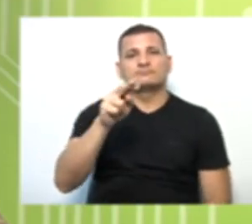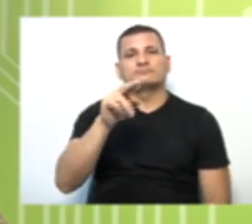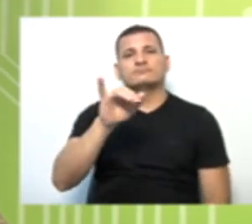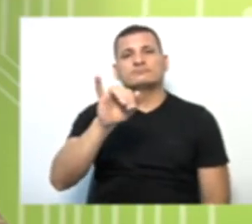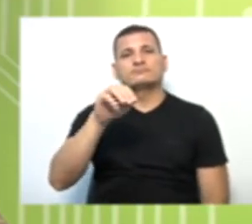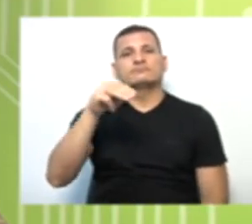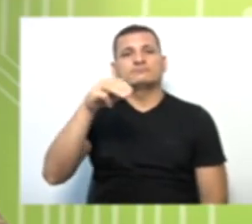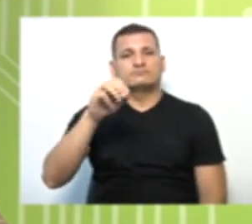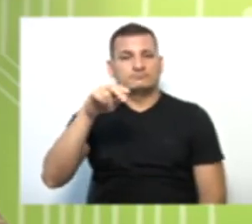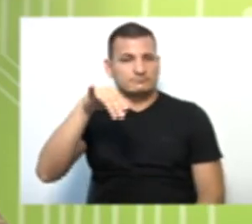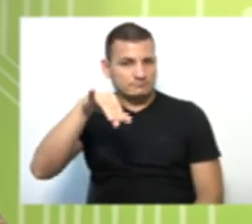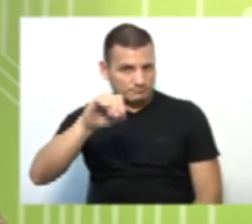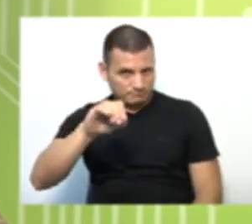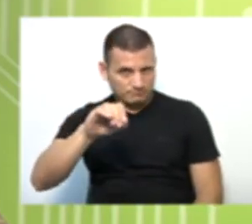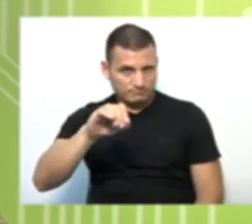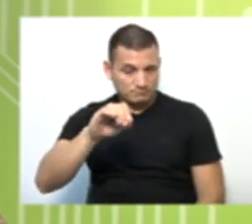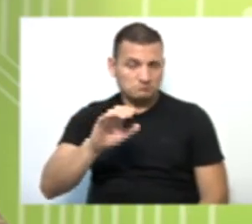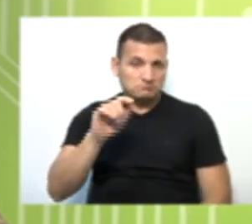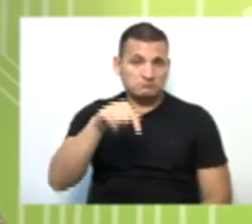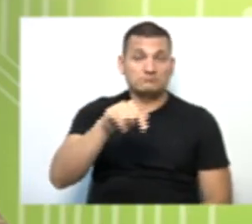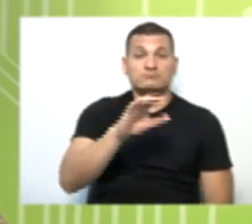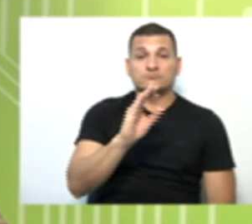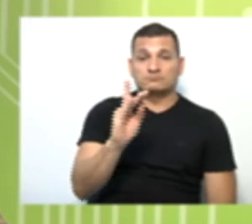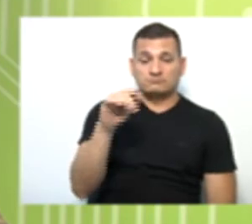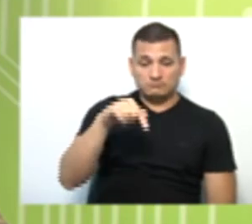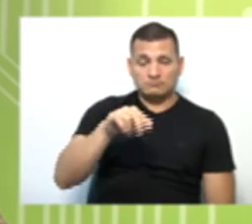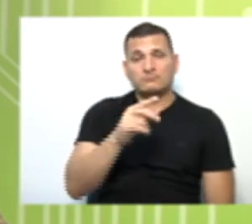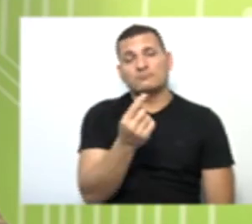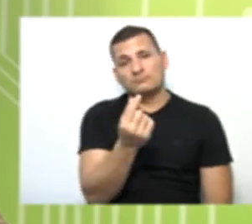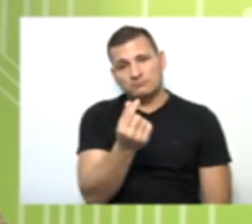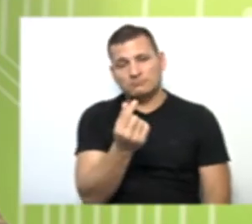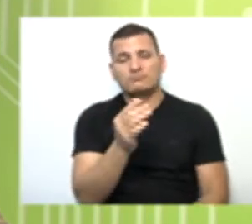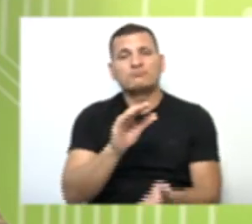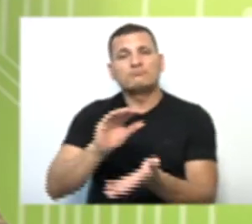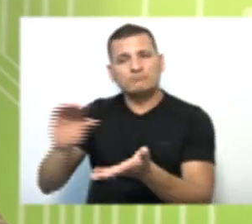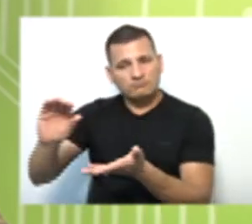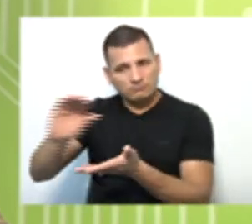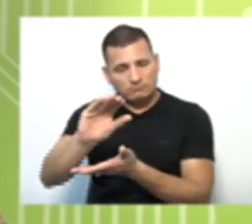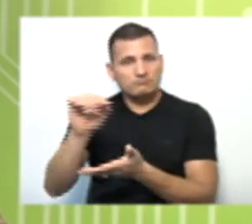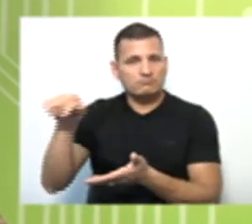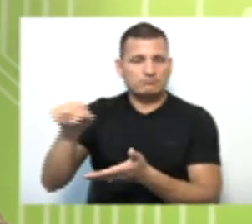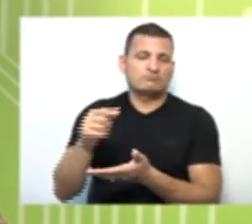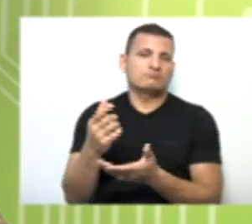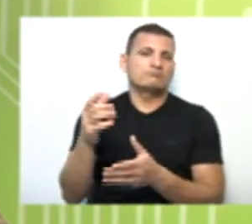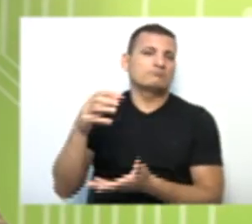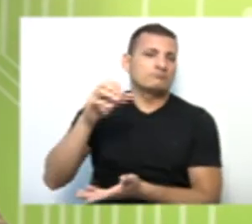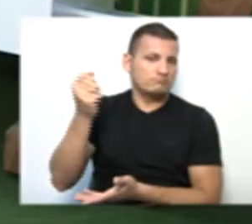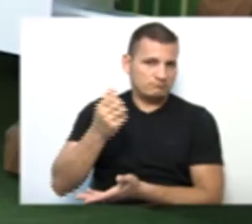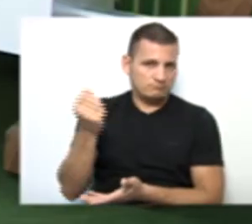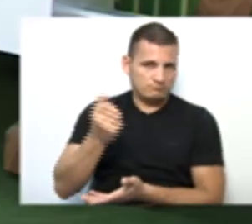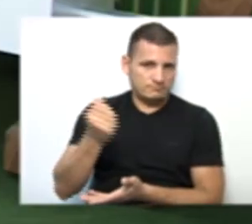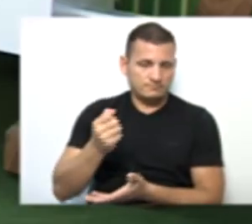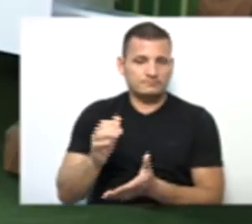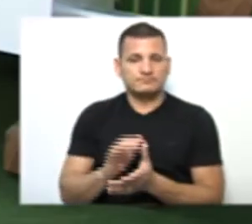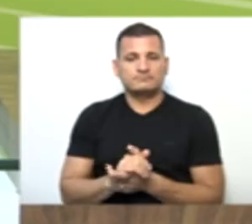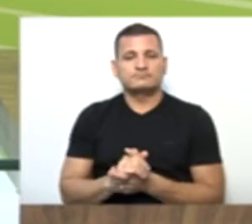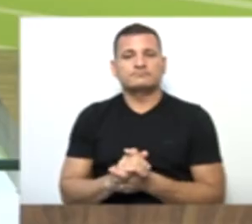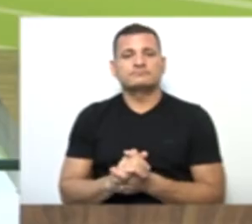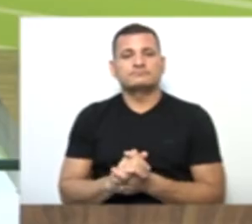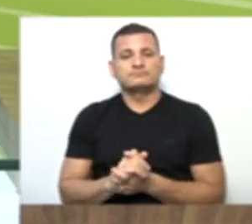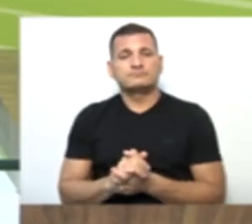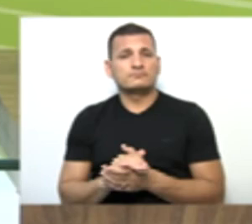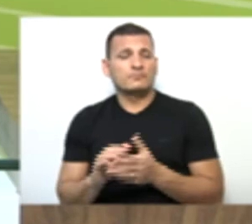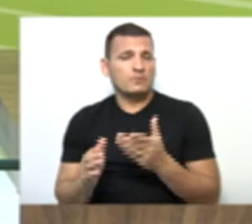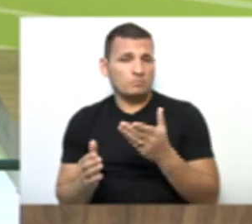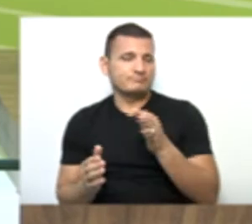cooperativa vai repassar o valor desse leite para os seus cooperados. Isso, professor Aloir? Exatamente, né, professora?